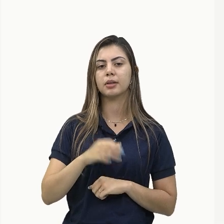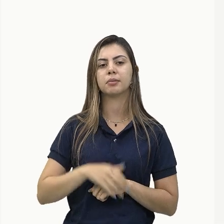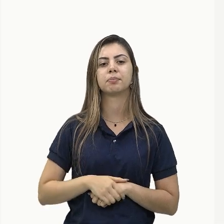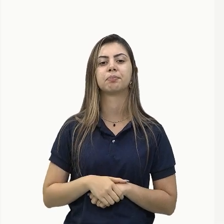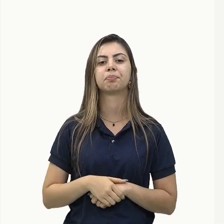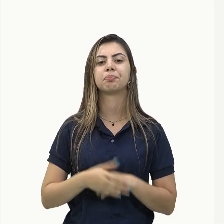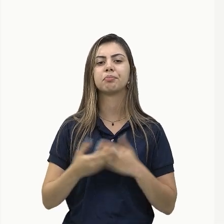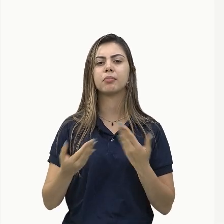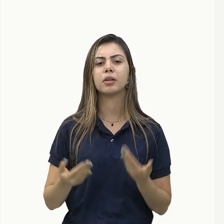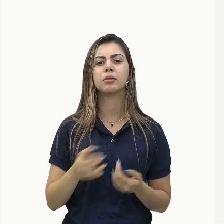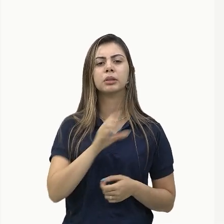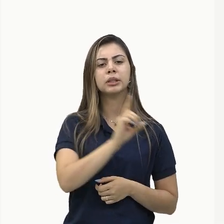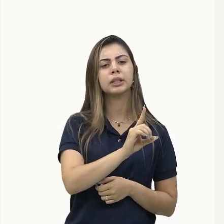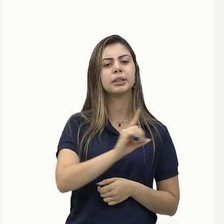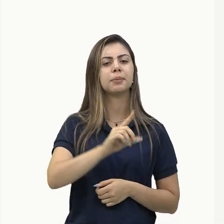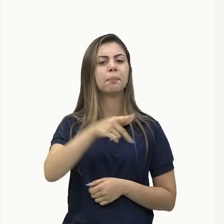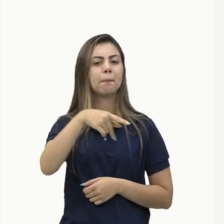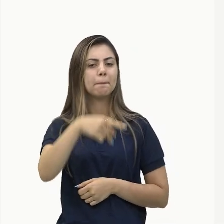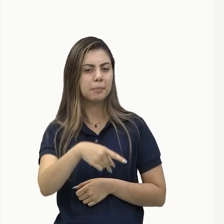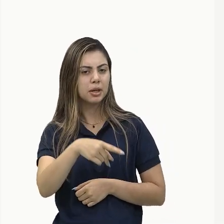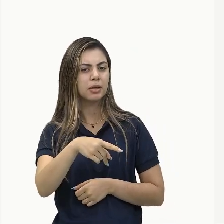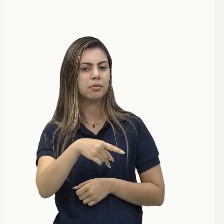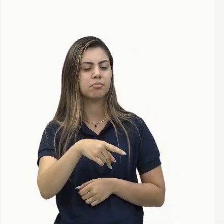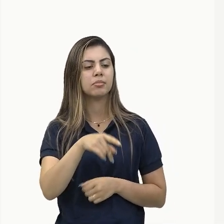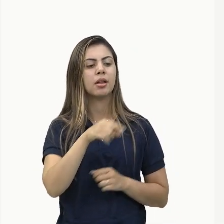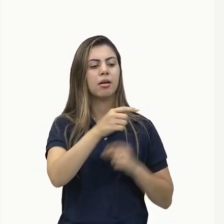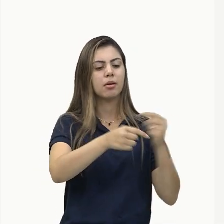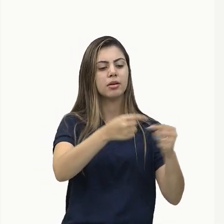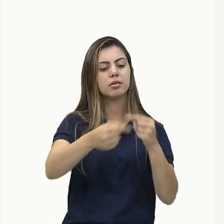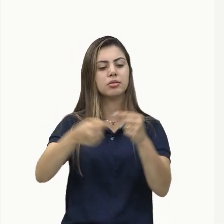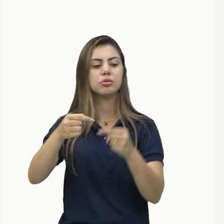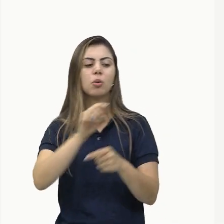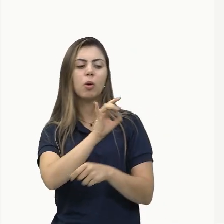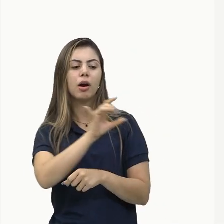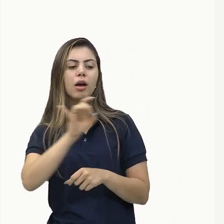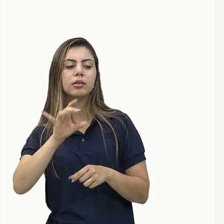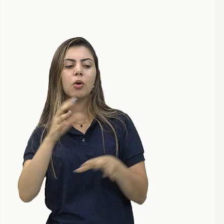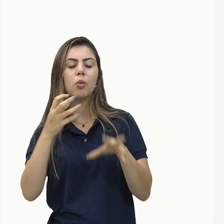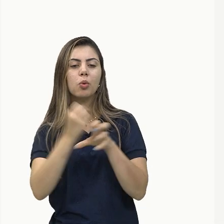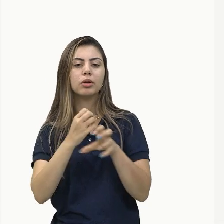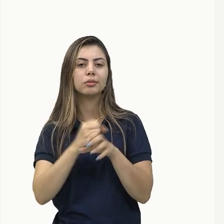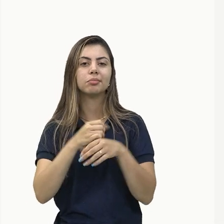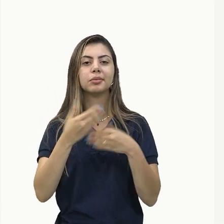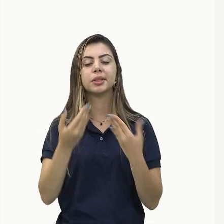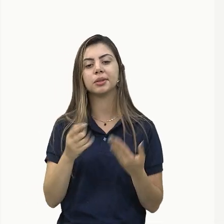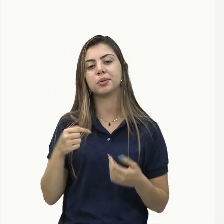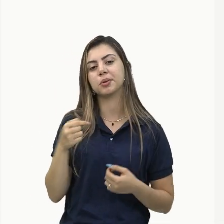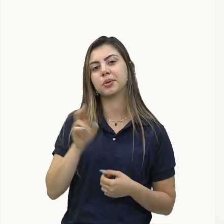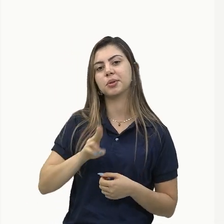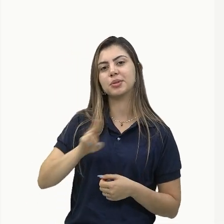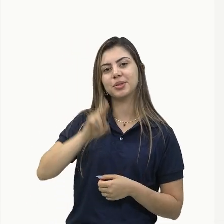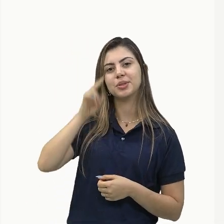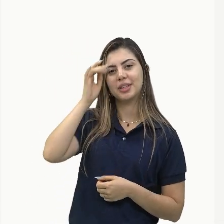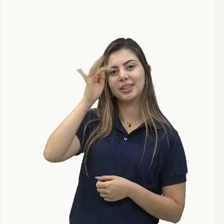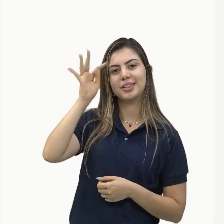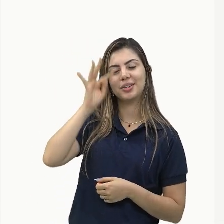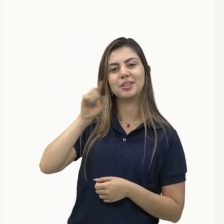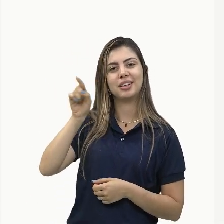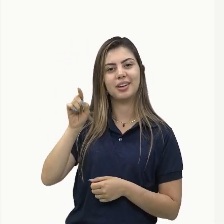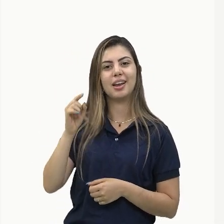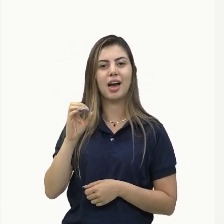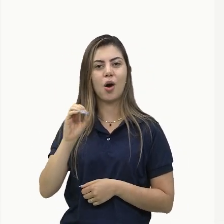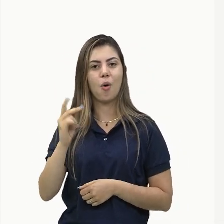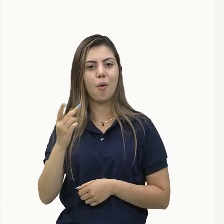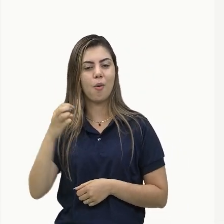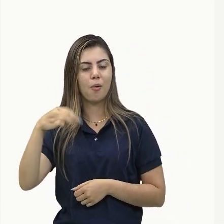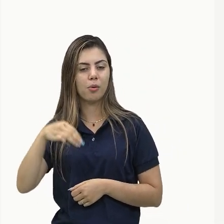potencial em cada um dos resistores. Aí também eu uso a primeira lei de Ohm, sabendo, portanto, que a resistência 1 vale